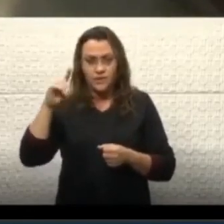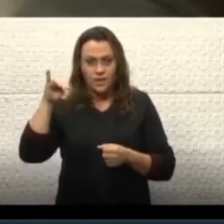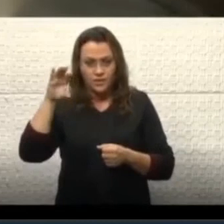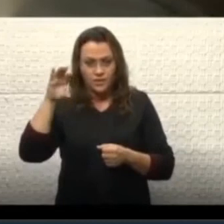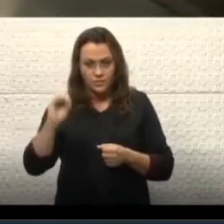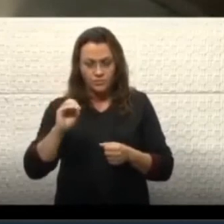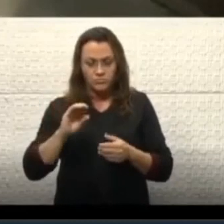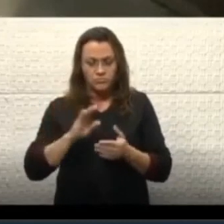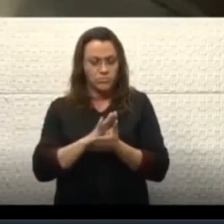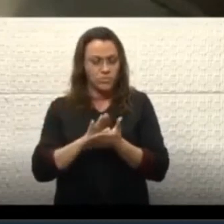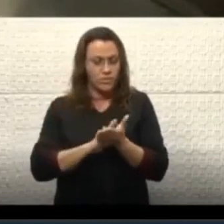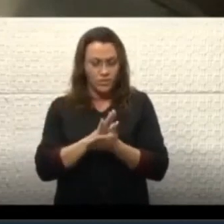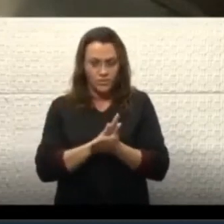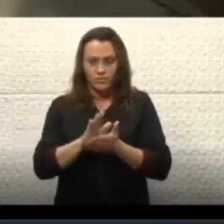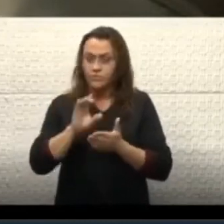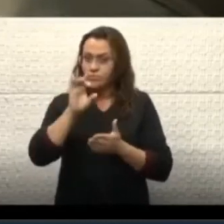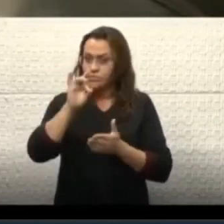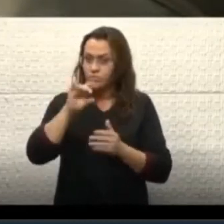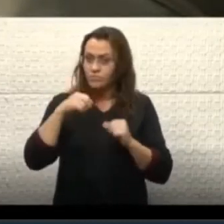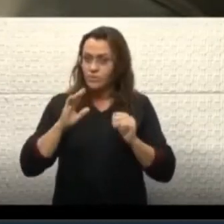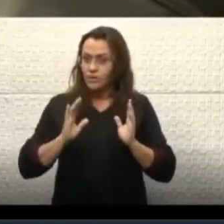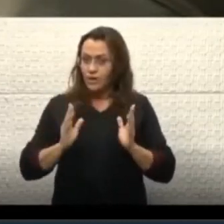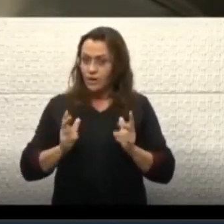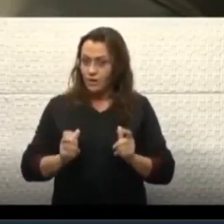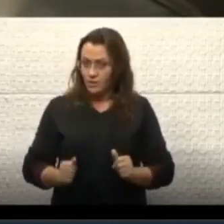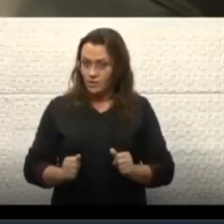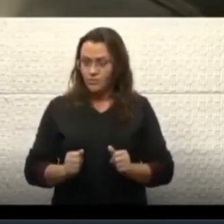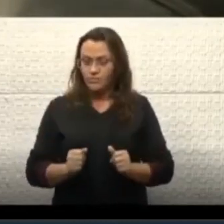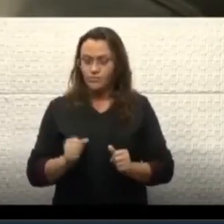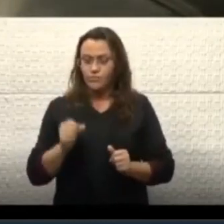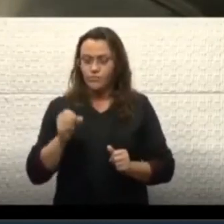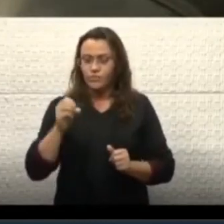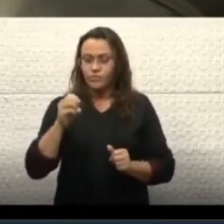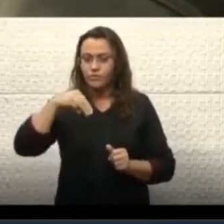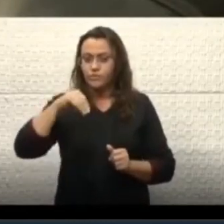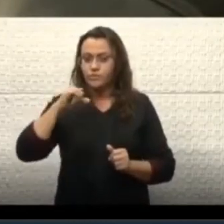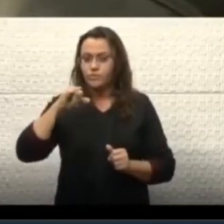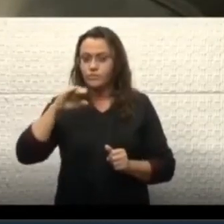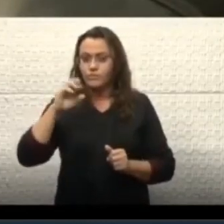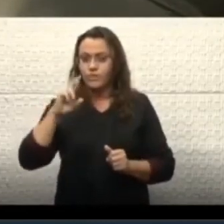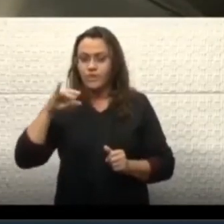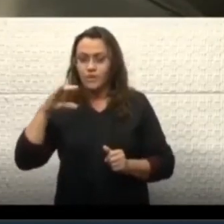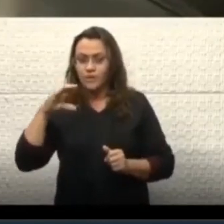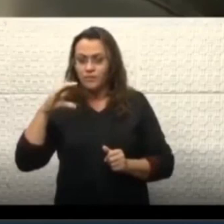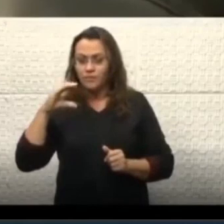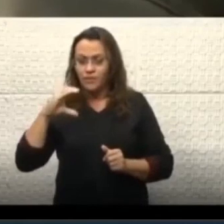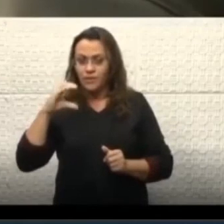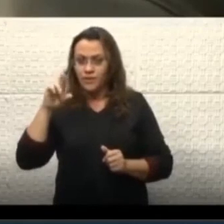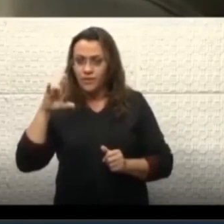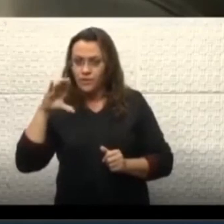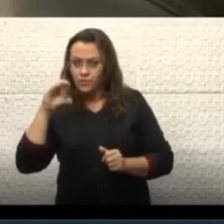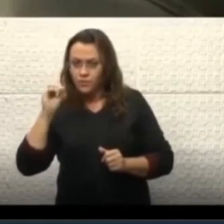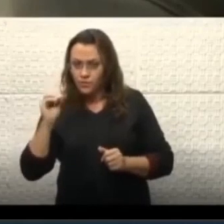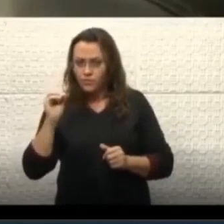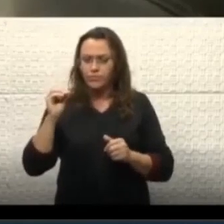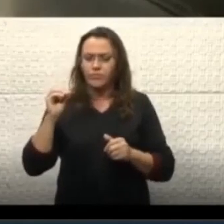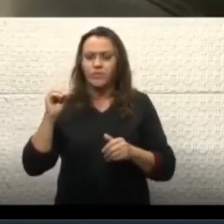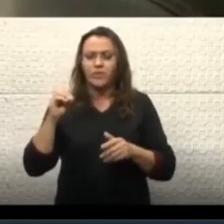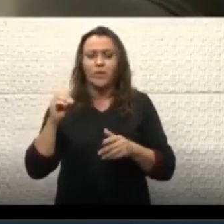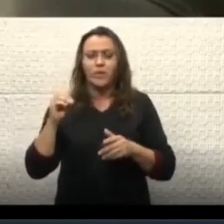avaliação de material que não está estéril. Nosso problema não são os micro-organismos. O problema aí é sujidades, pequenos